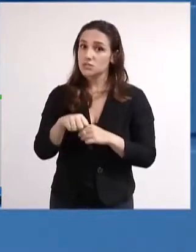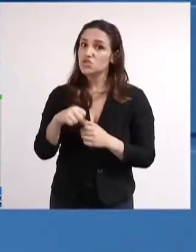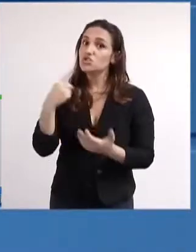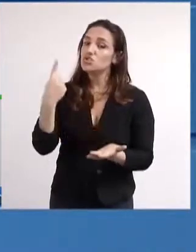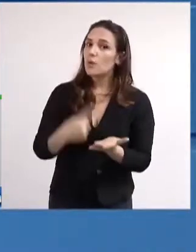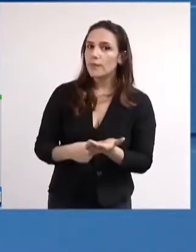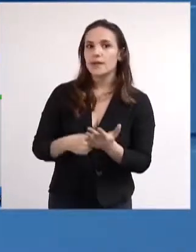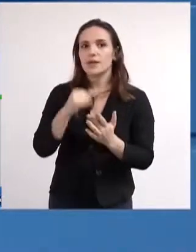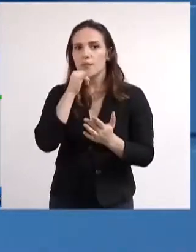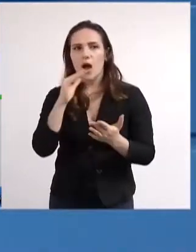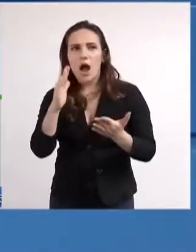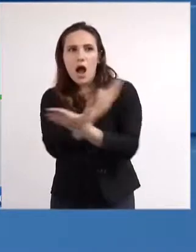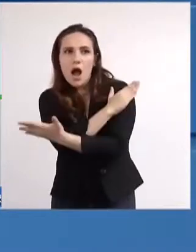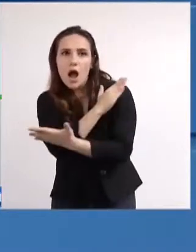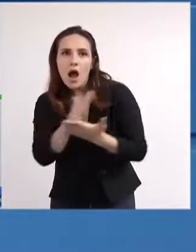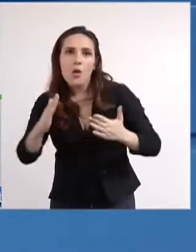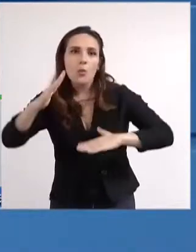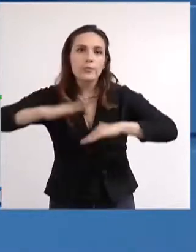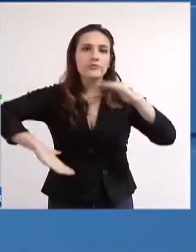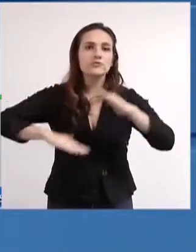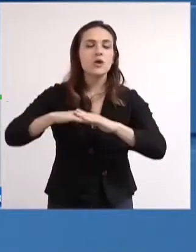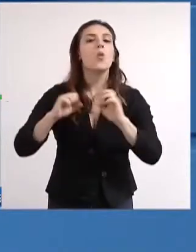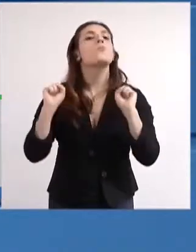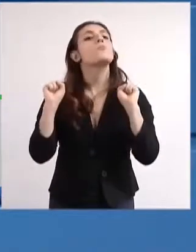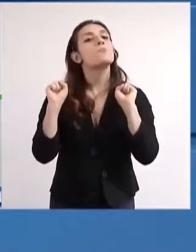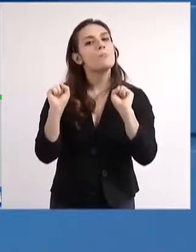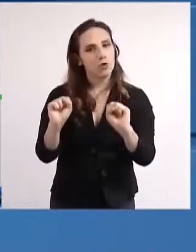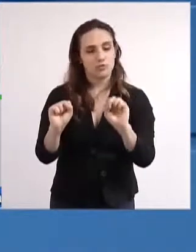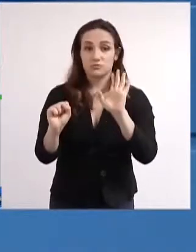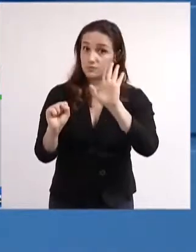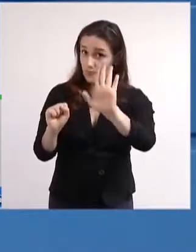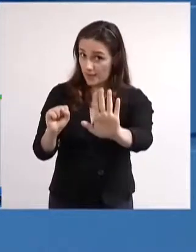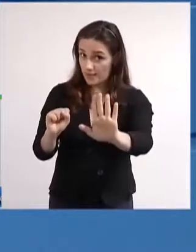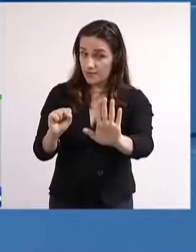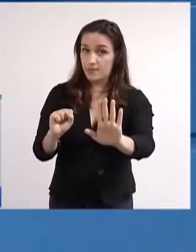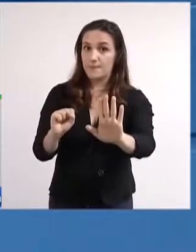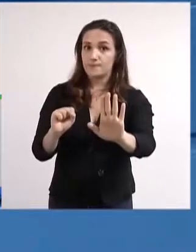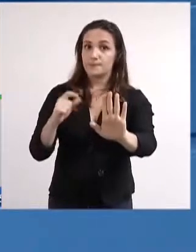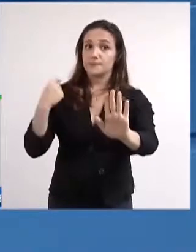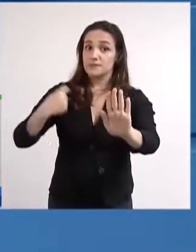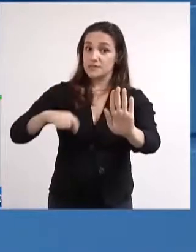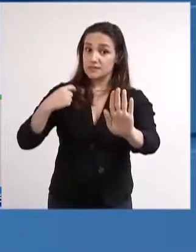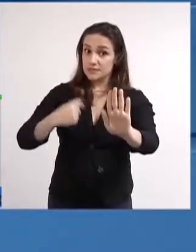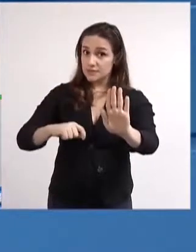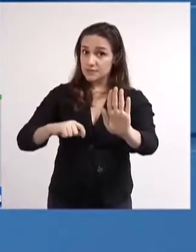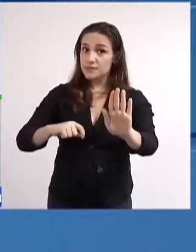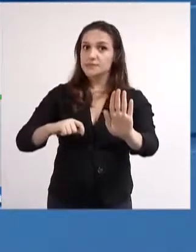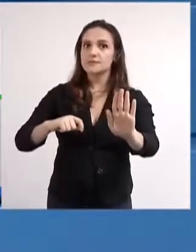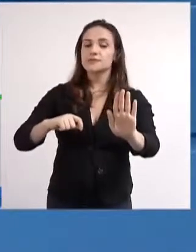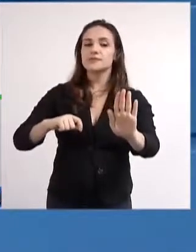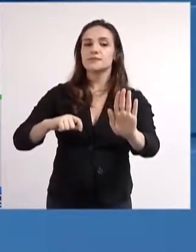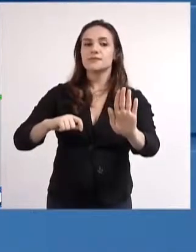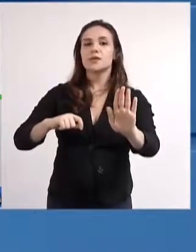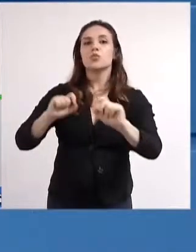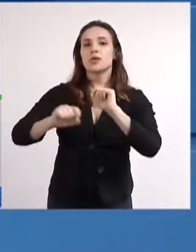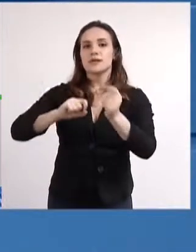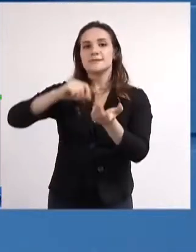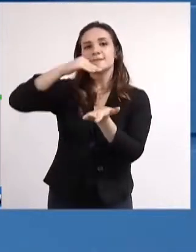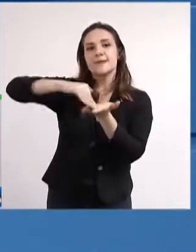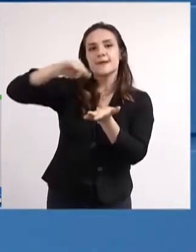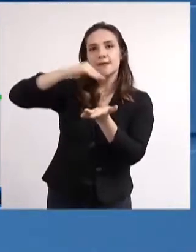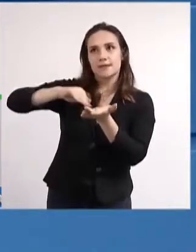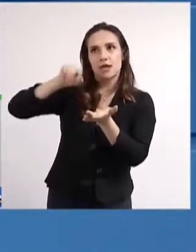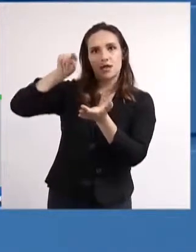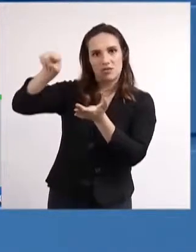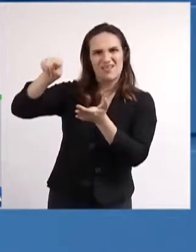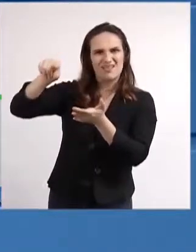não é, de que determinadas categorias, desde que, não é, tenha o reconhecimento do secretário, levado